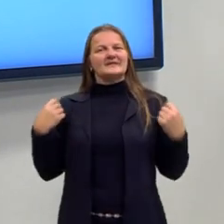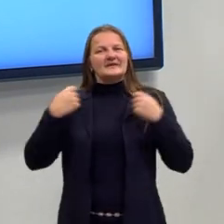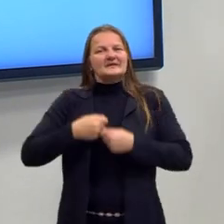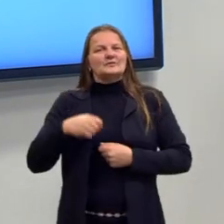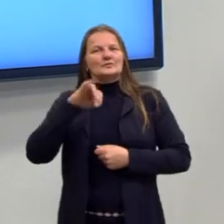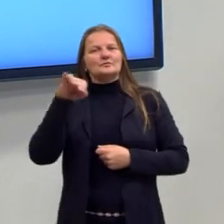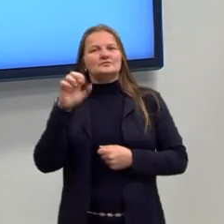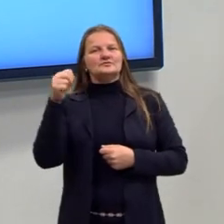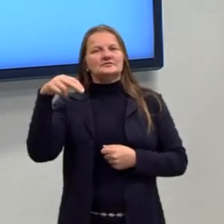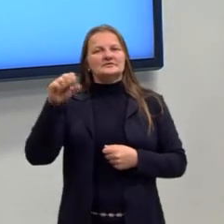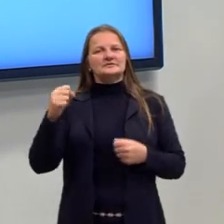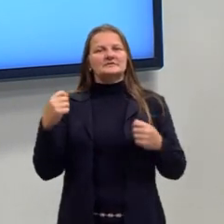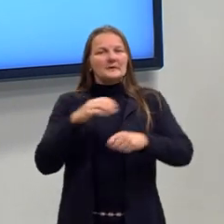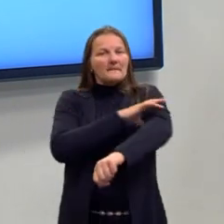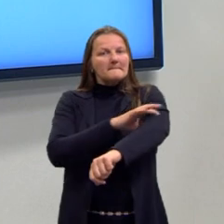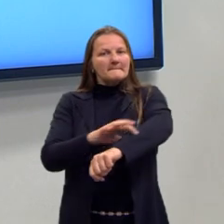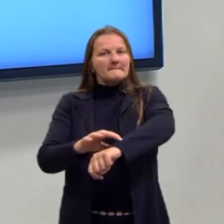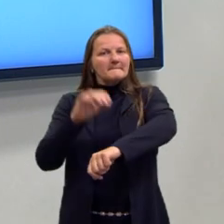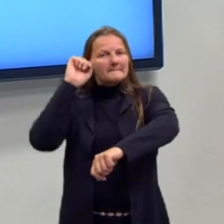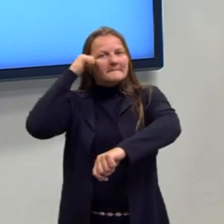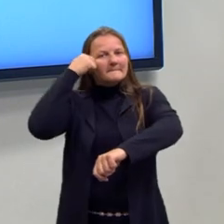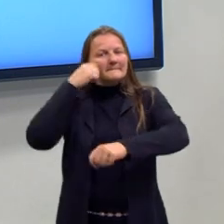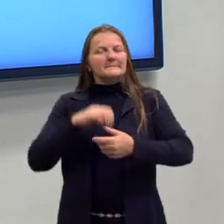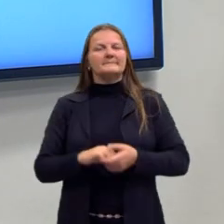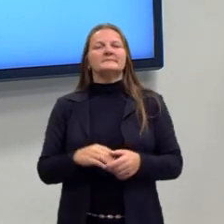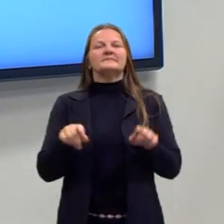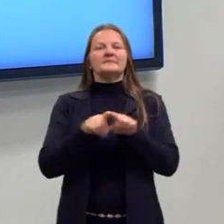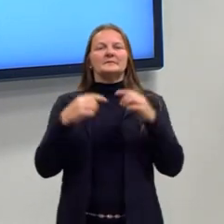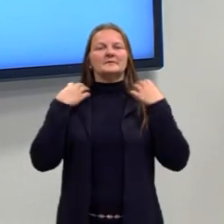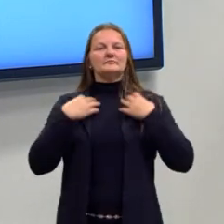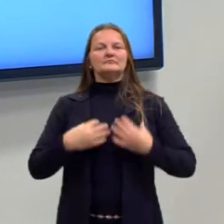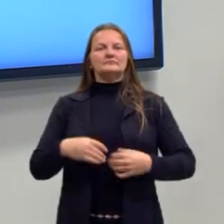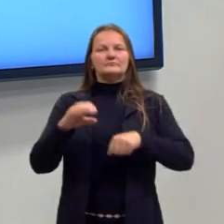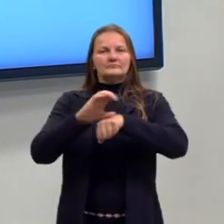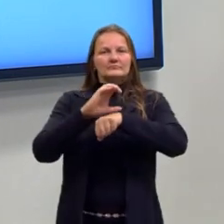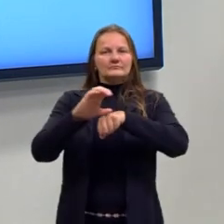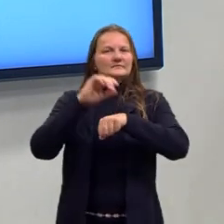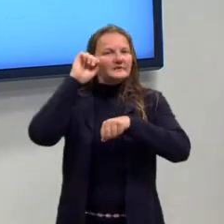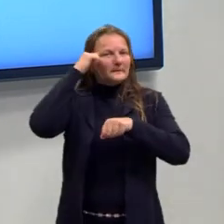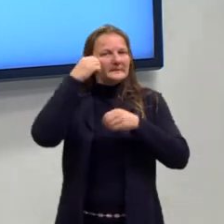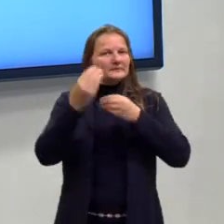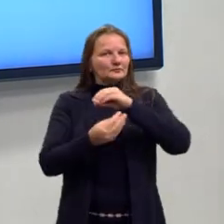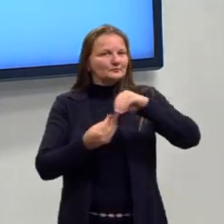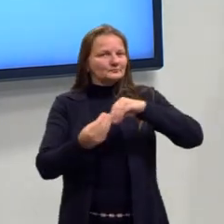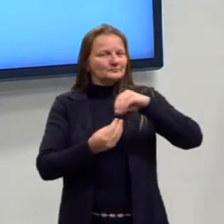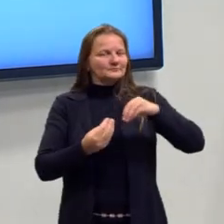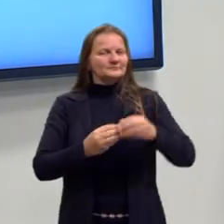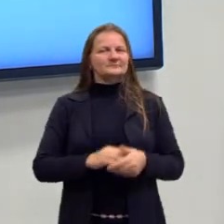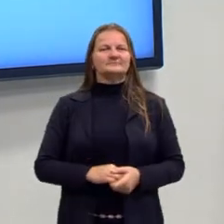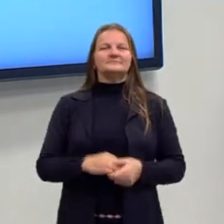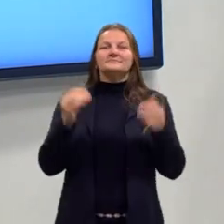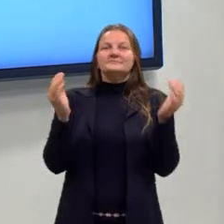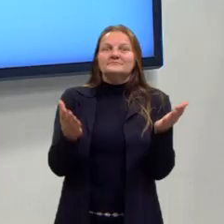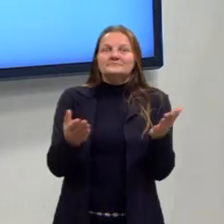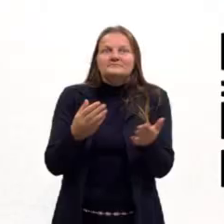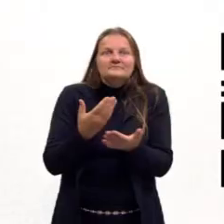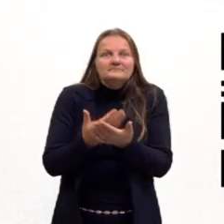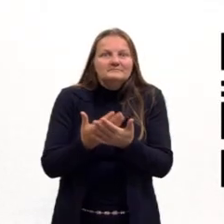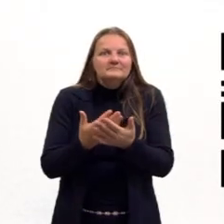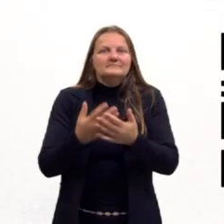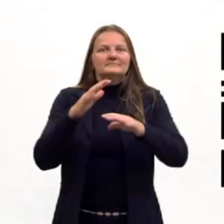então jeans com as mangas pretas na e moletom e também uma echarpe cinza com preto estamos aqui então para